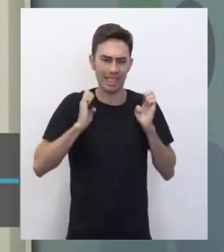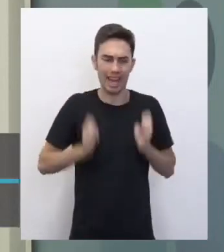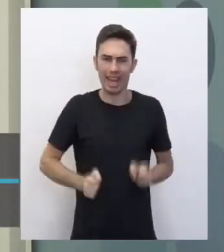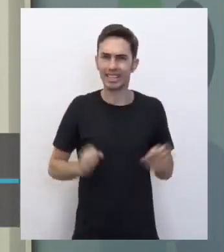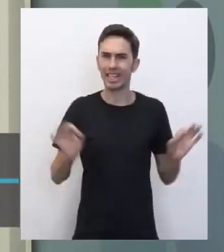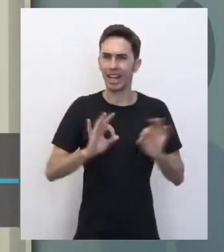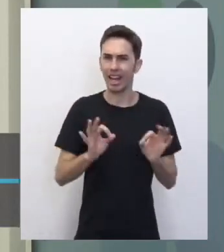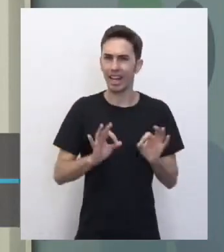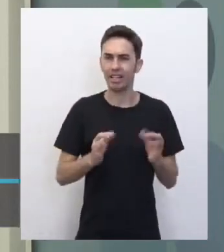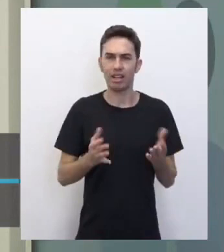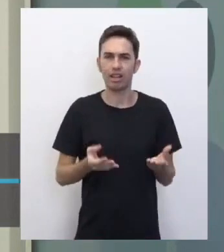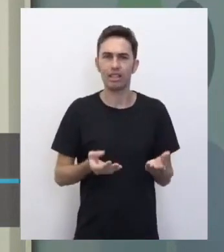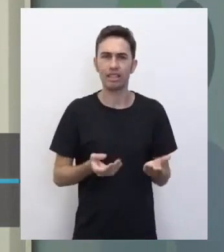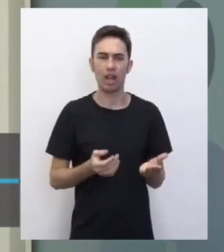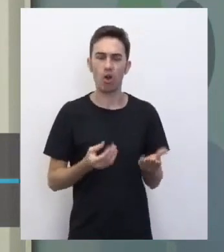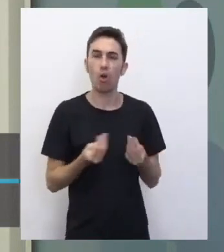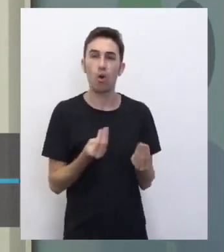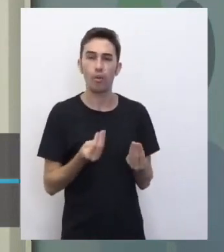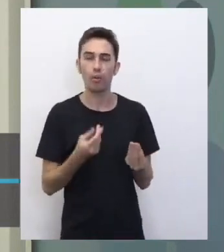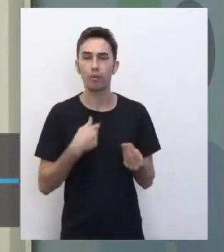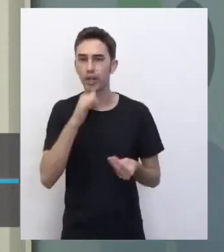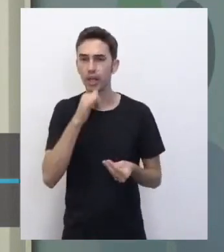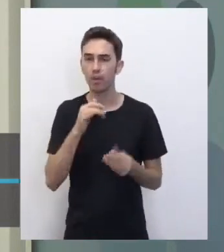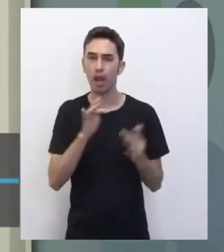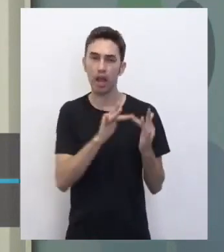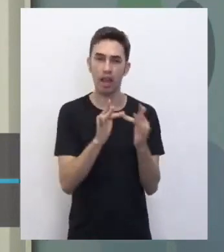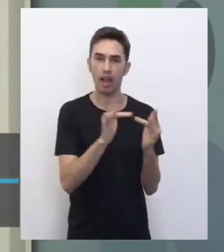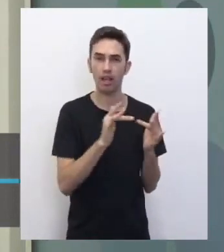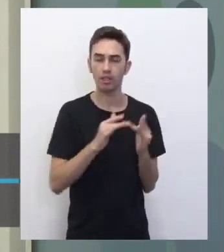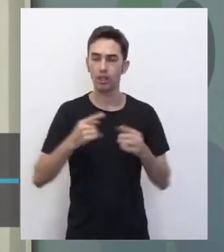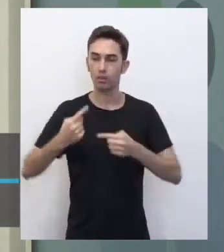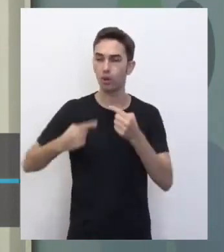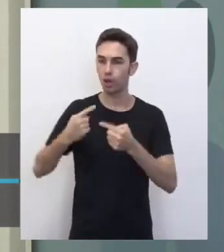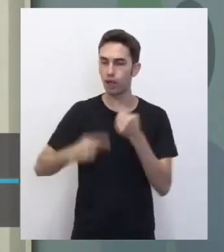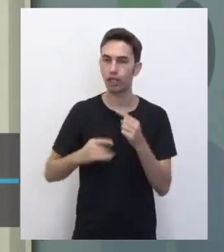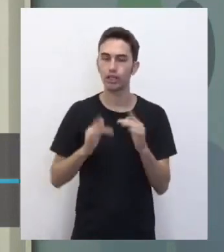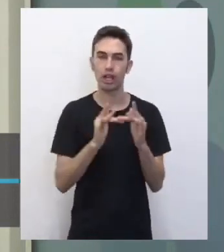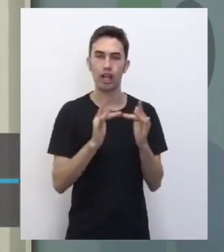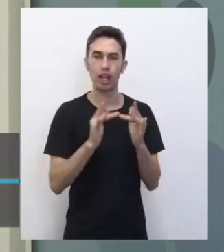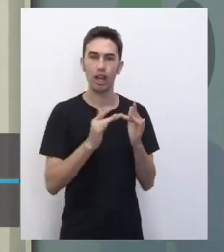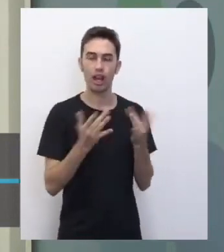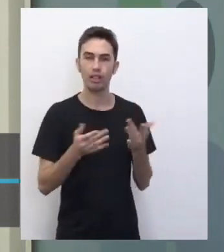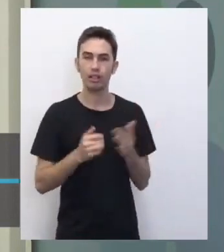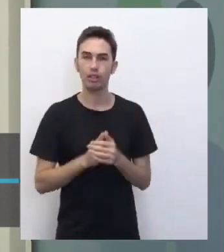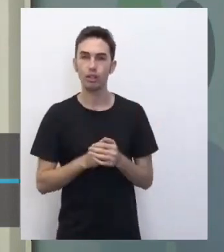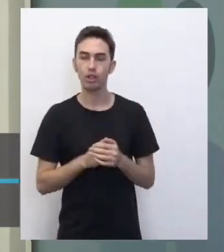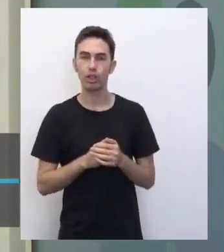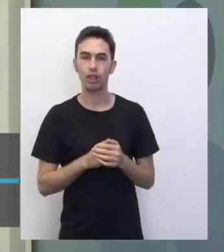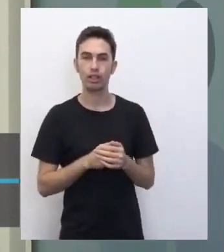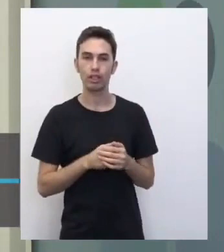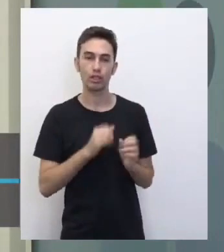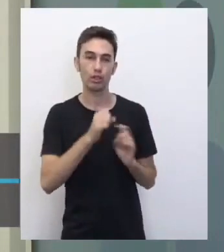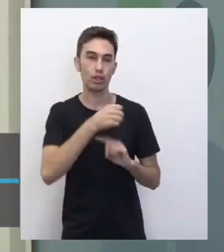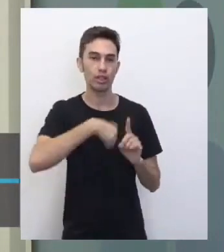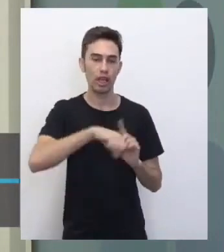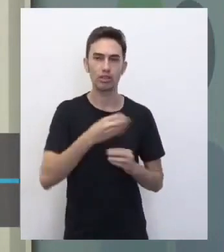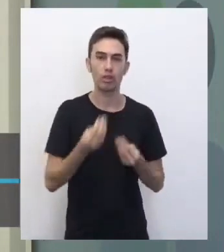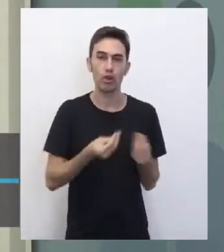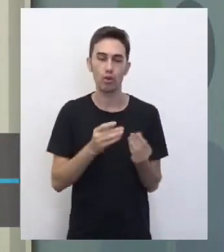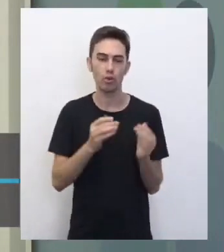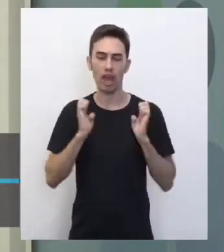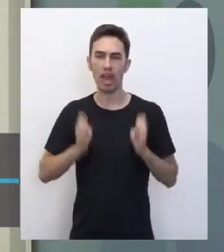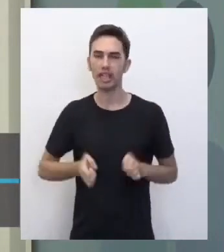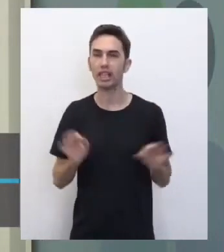relações políticas, as relações afetivas em um mundo onde a ética não é presente? E por fim, uma quarta pergunta